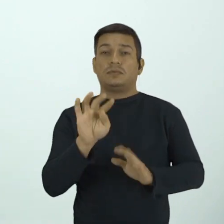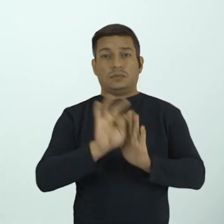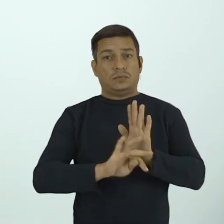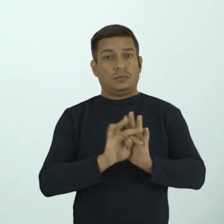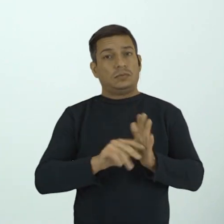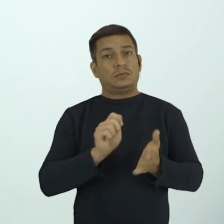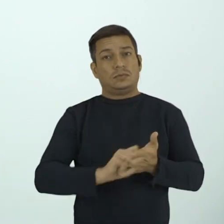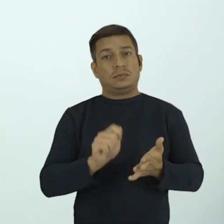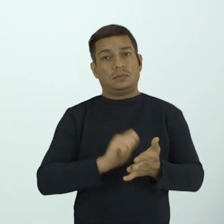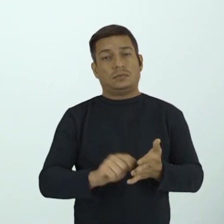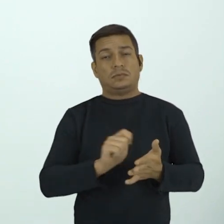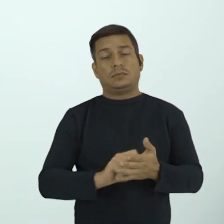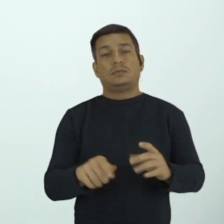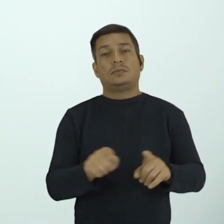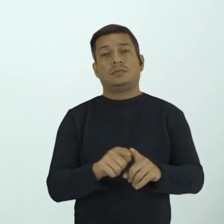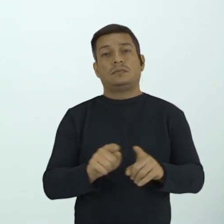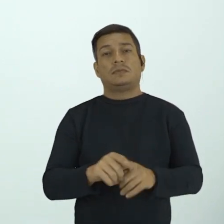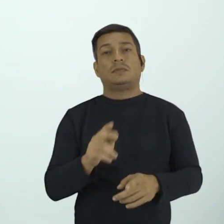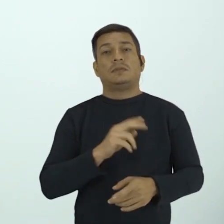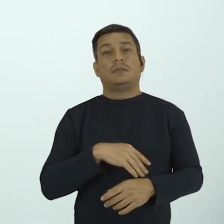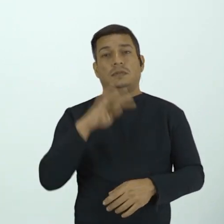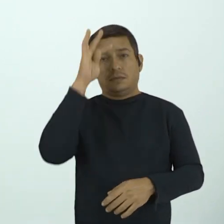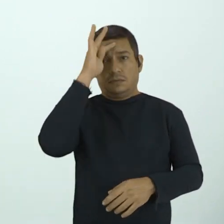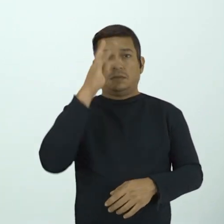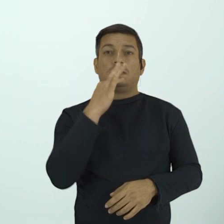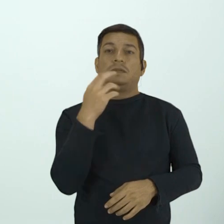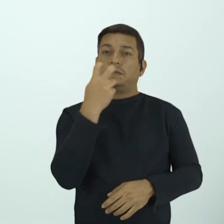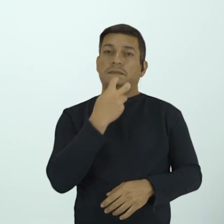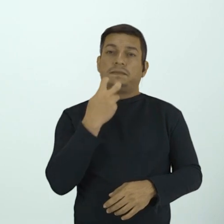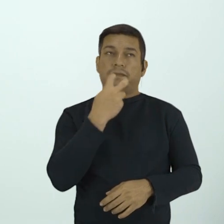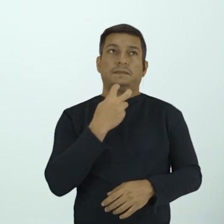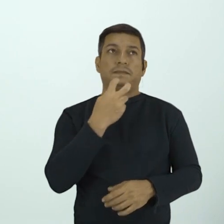textos escritos e das tradições